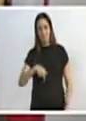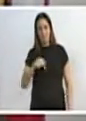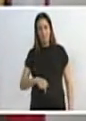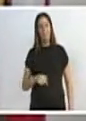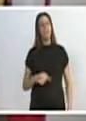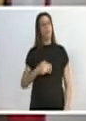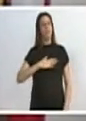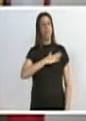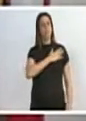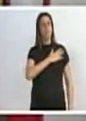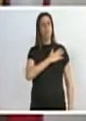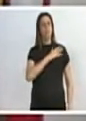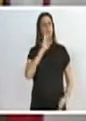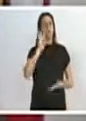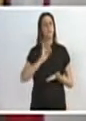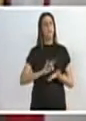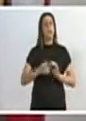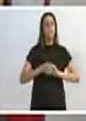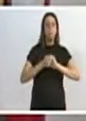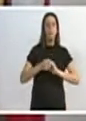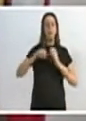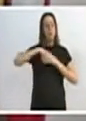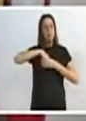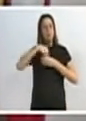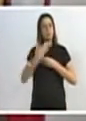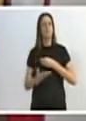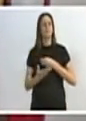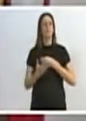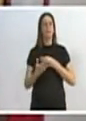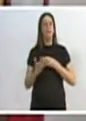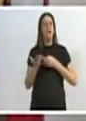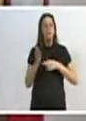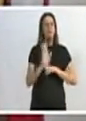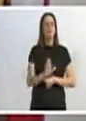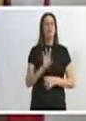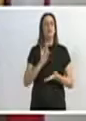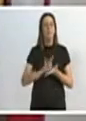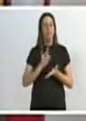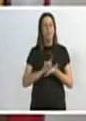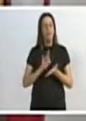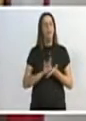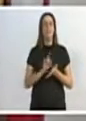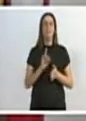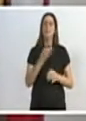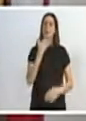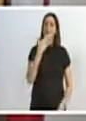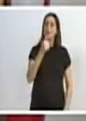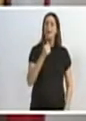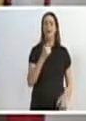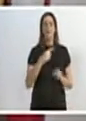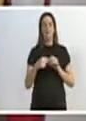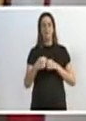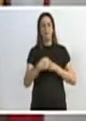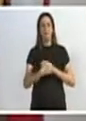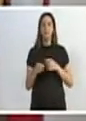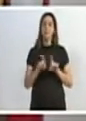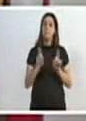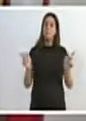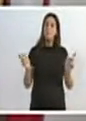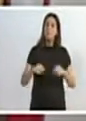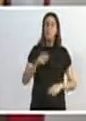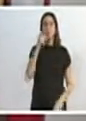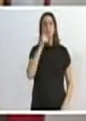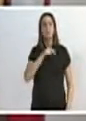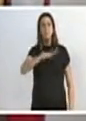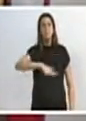mais essa atitude, mais esse ato, mais este gesto em favor da humanização da nossa cidade, da possibilidade de criação de